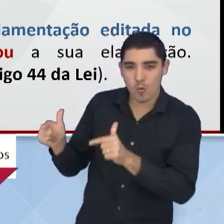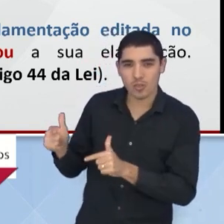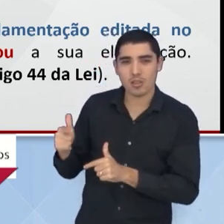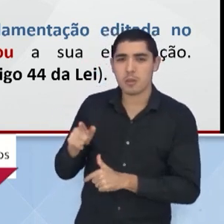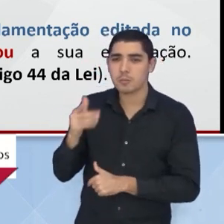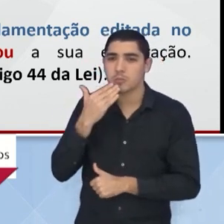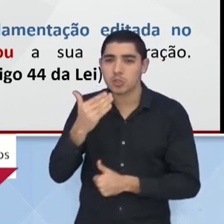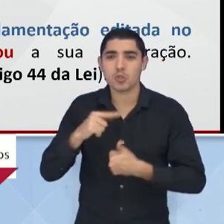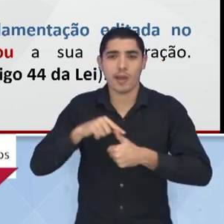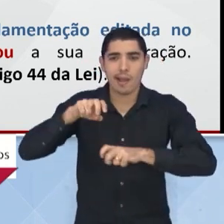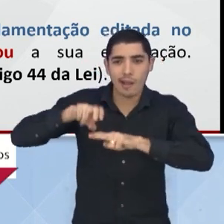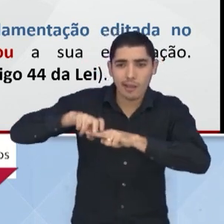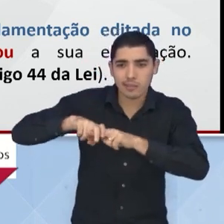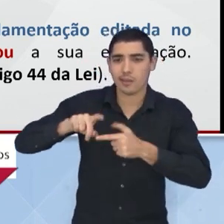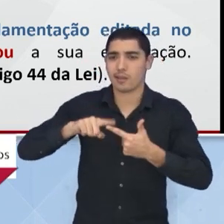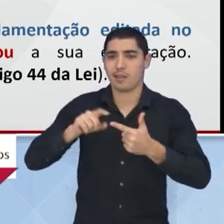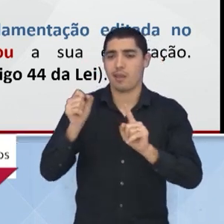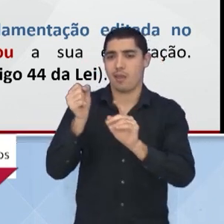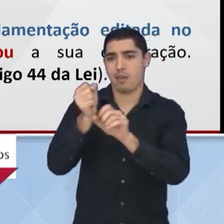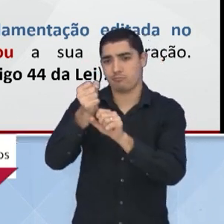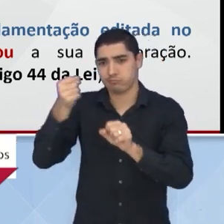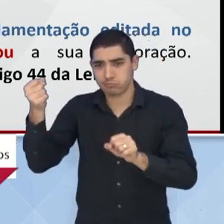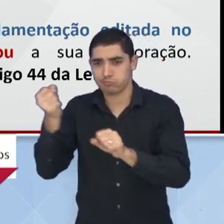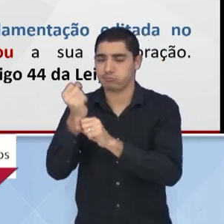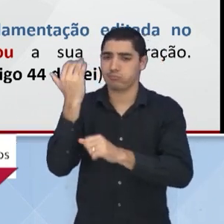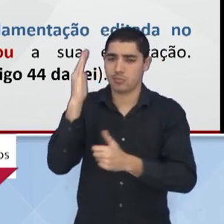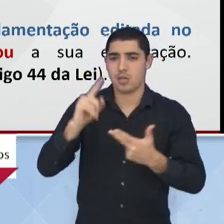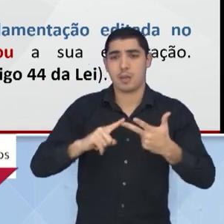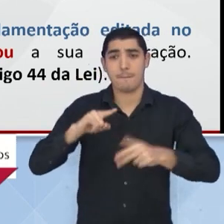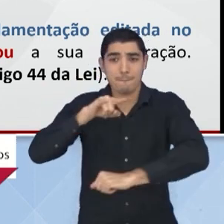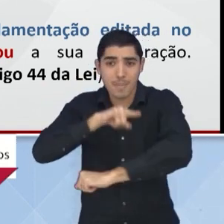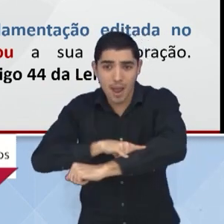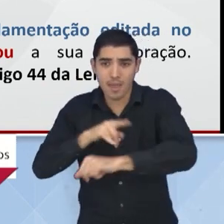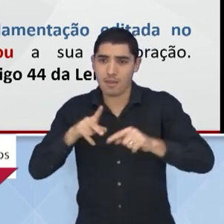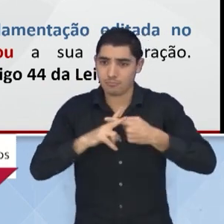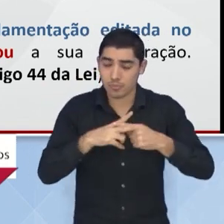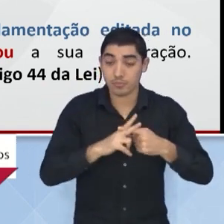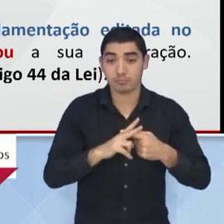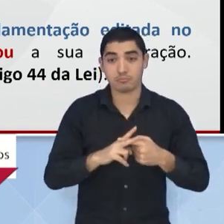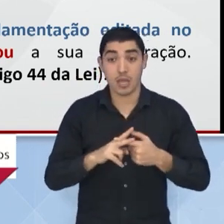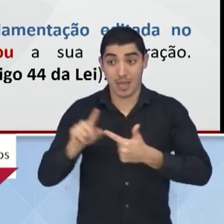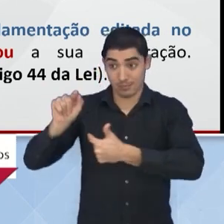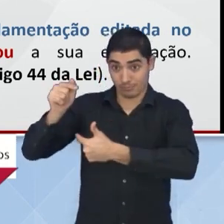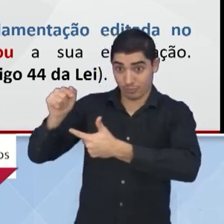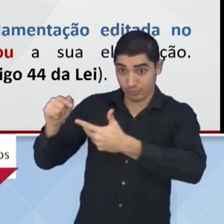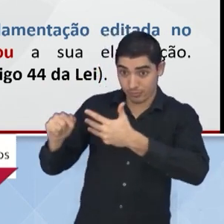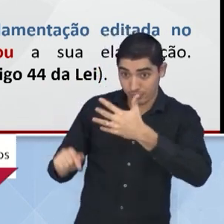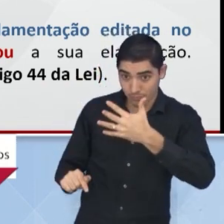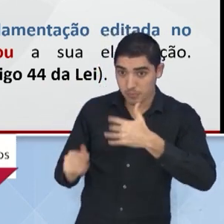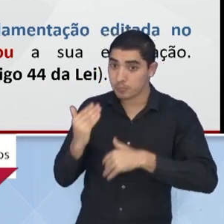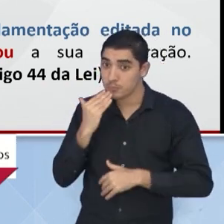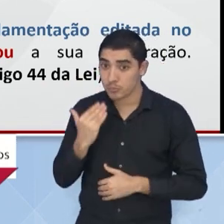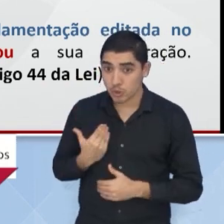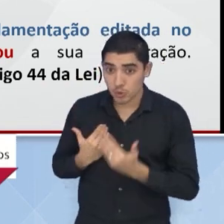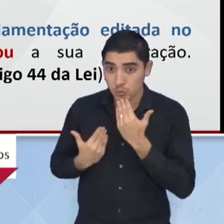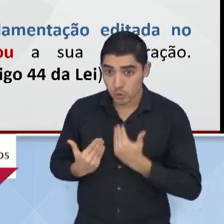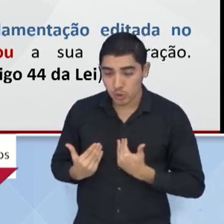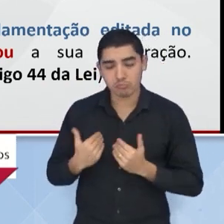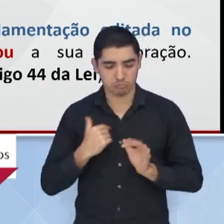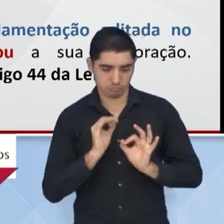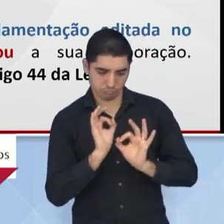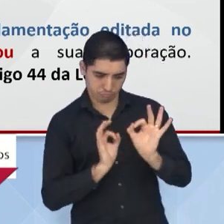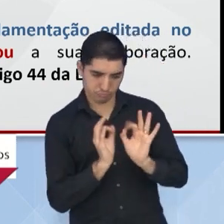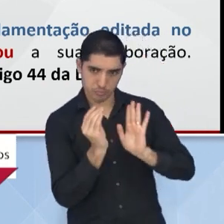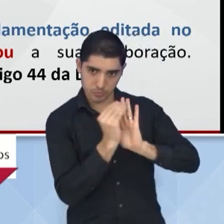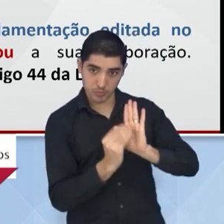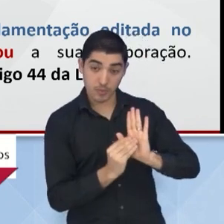cadeira armário reforma de algum banheiro e isso tudo a gente manda pra administração preenchido esse formulário a gente manda pra administração e